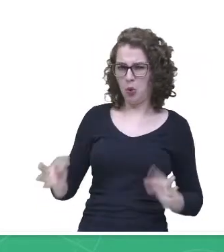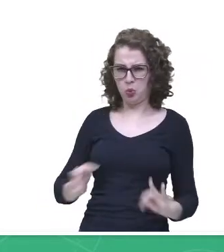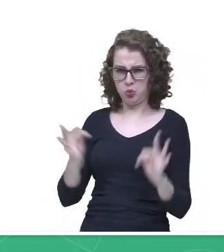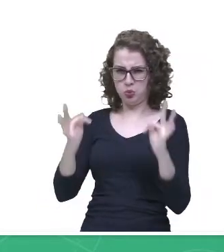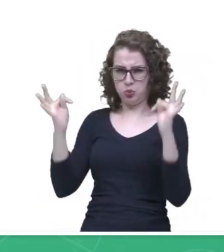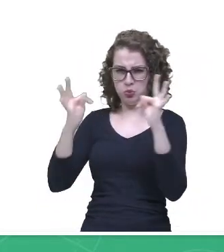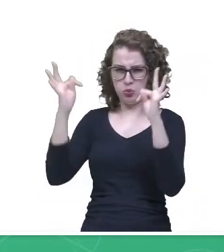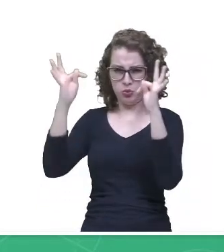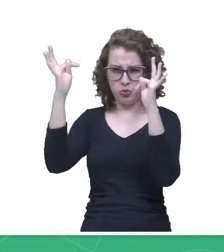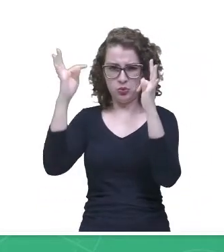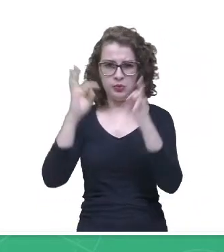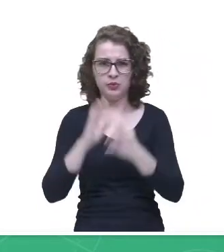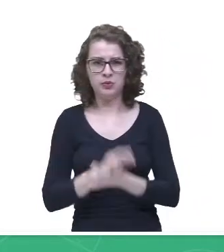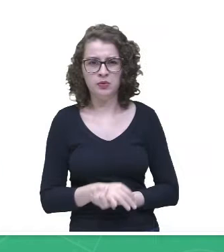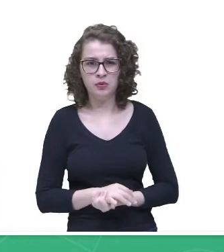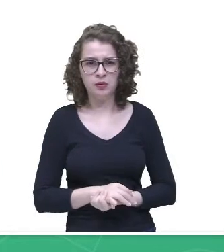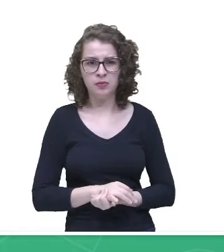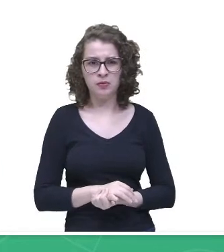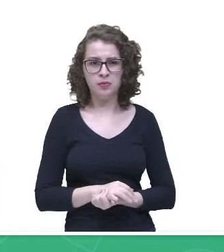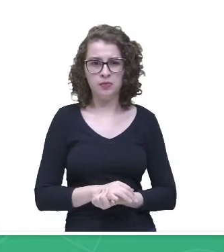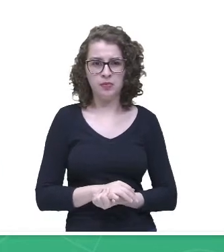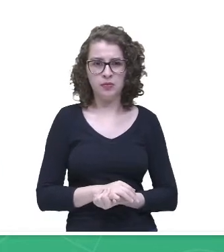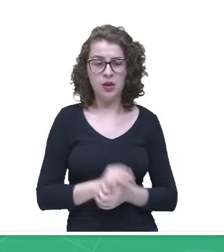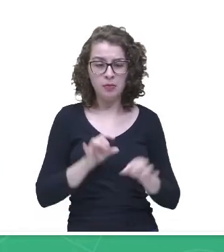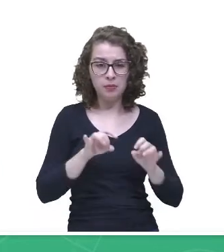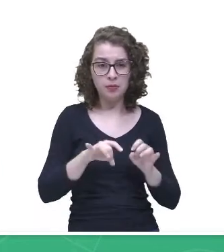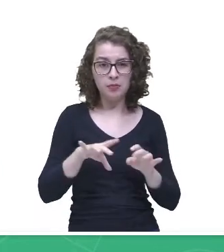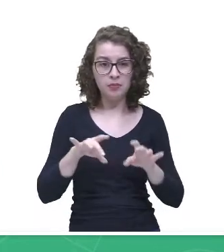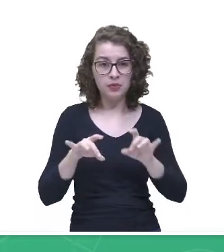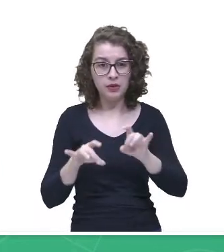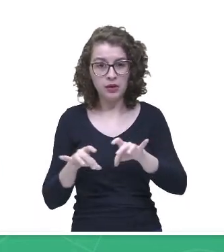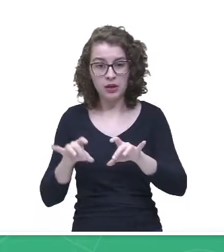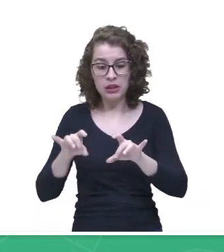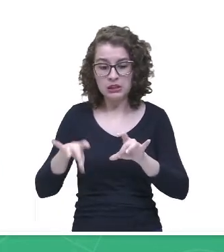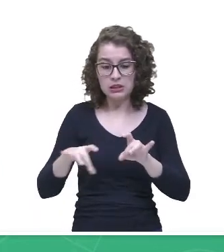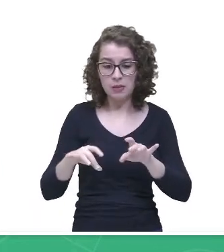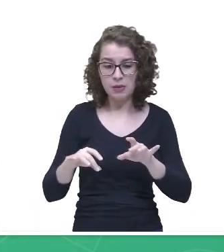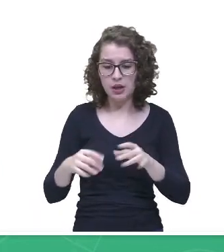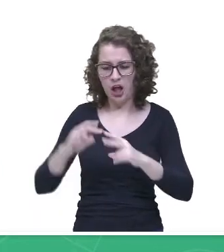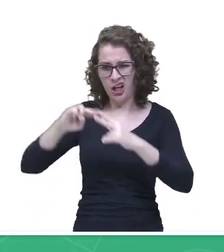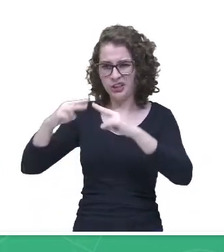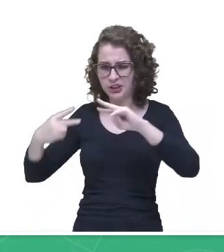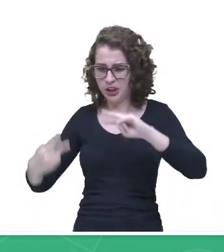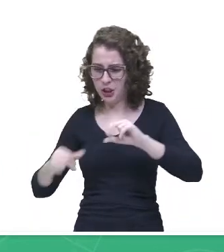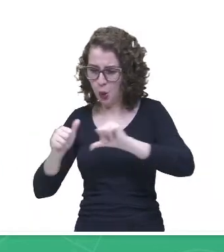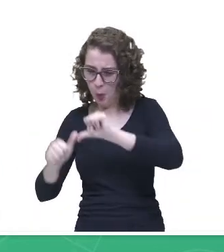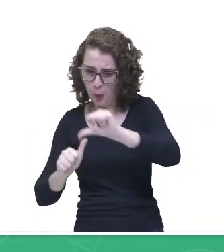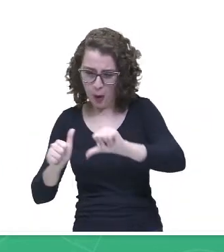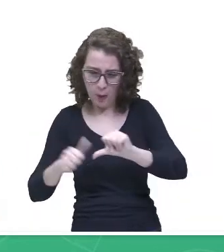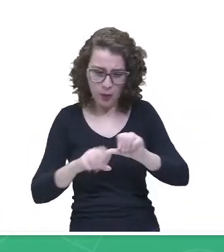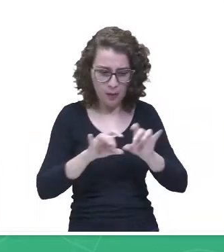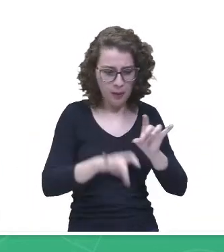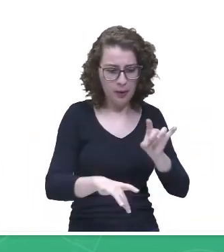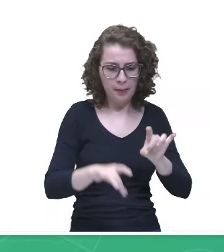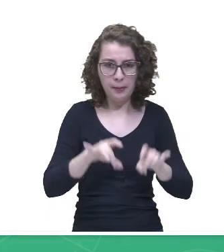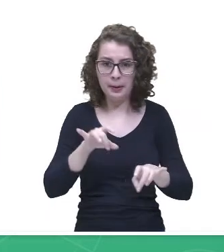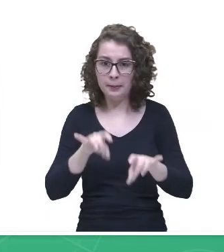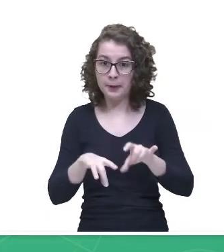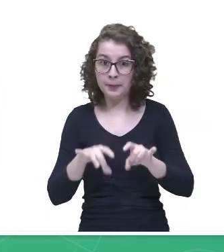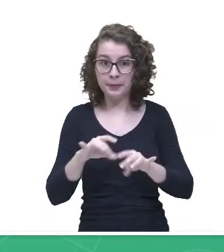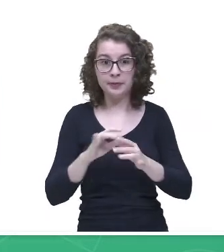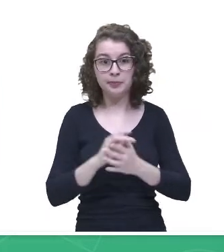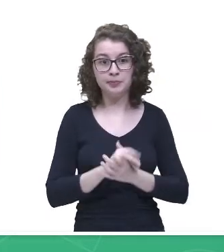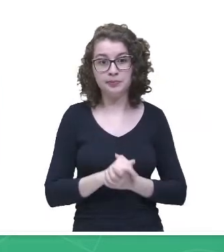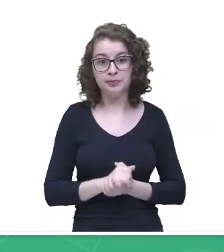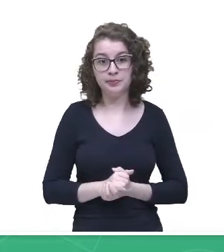de ponta, sementes que foram geneticamente escolhidas e modificadas, né?